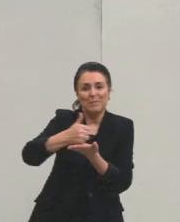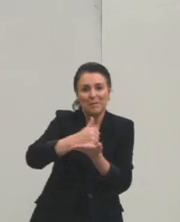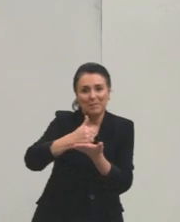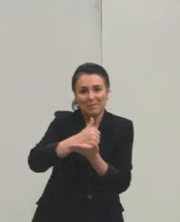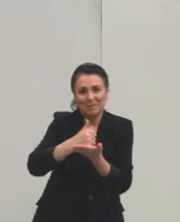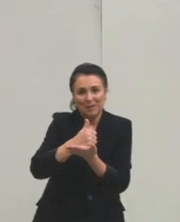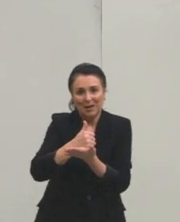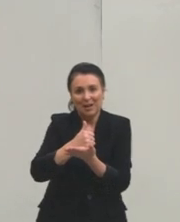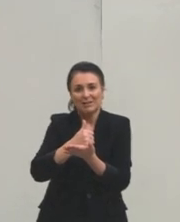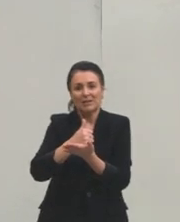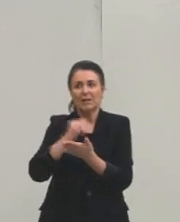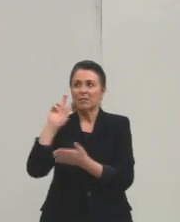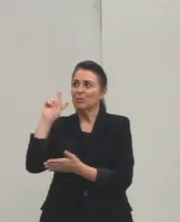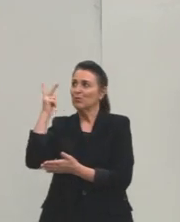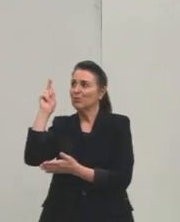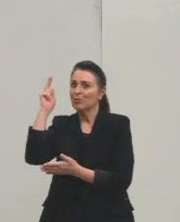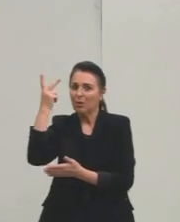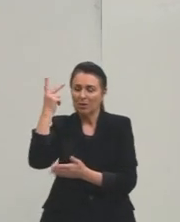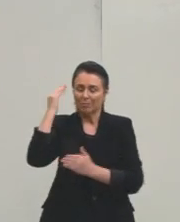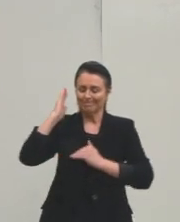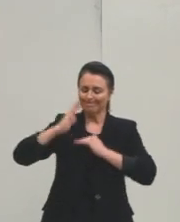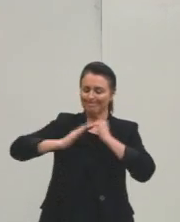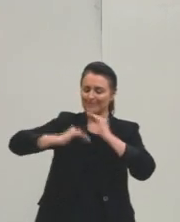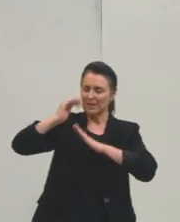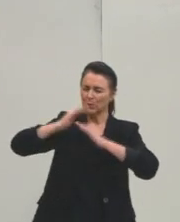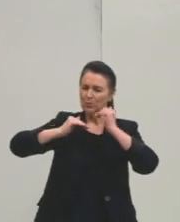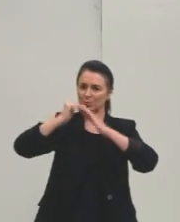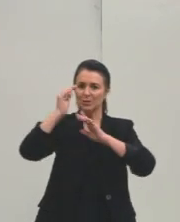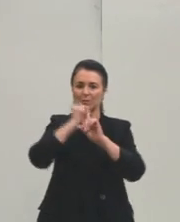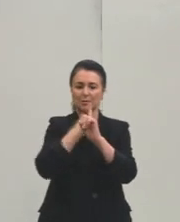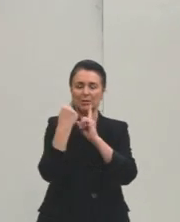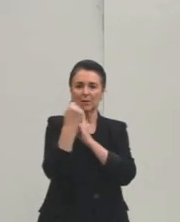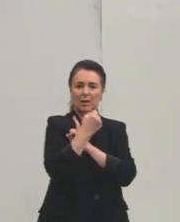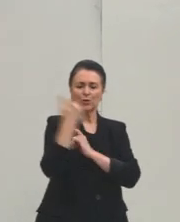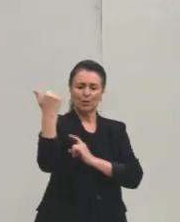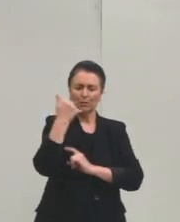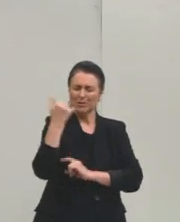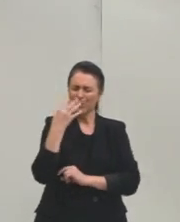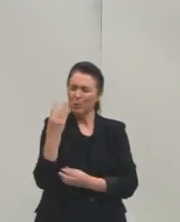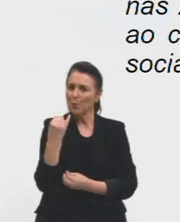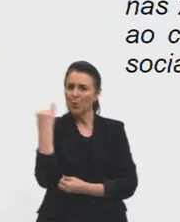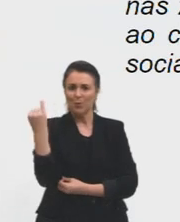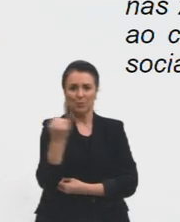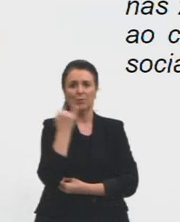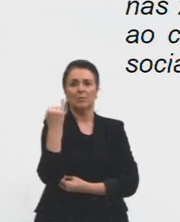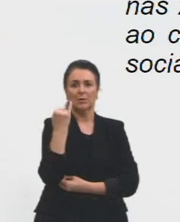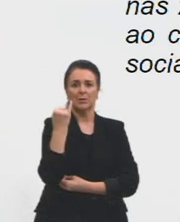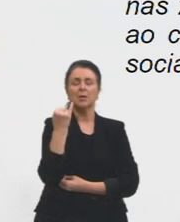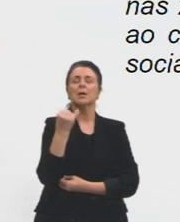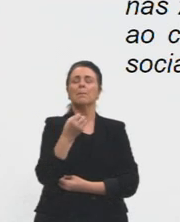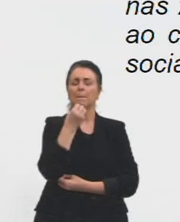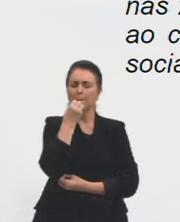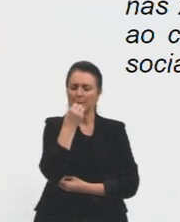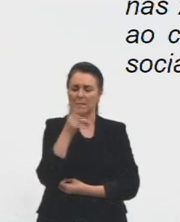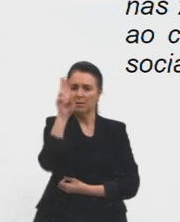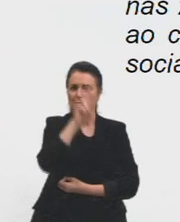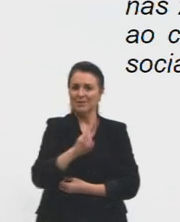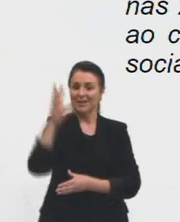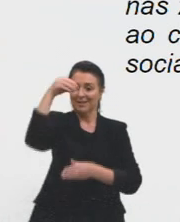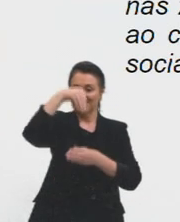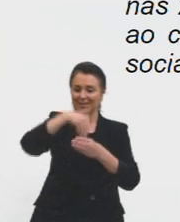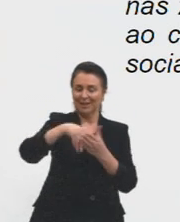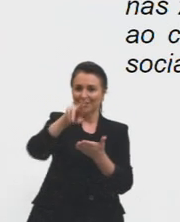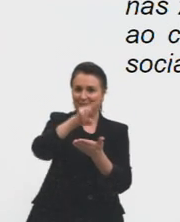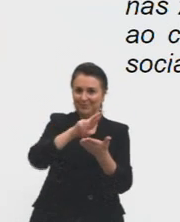né Histórica de construção do sociedade informações relevantes e bem postas bem-dispostas né